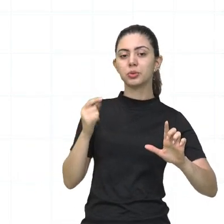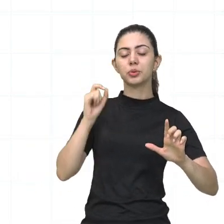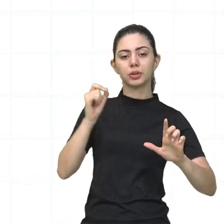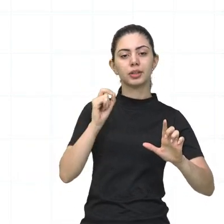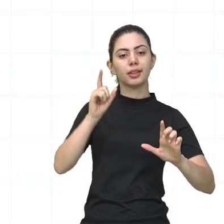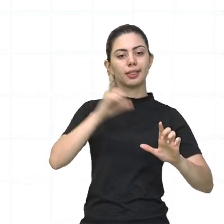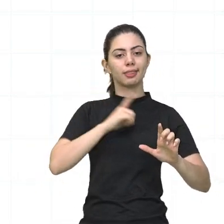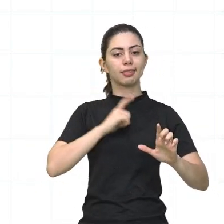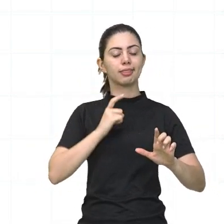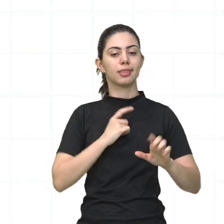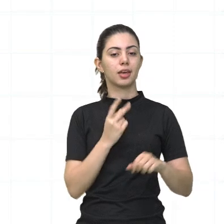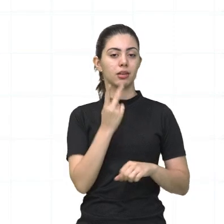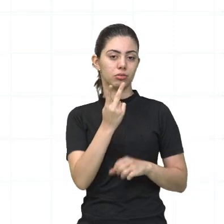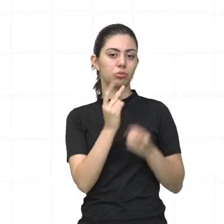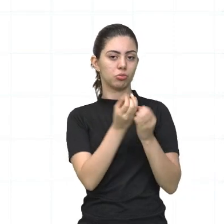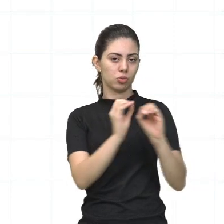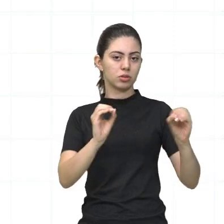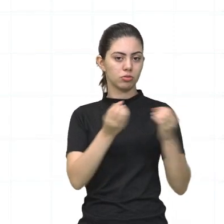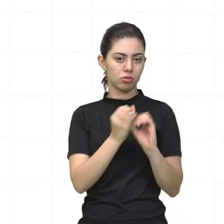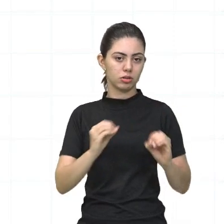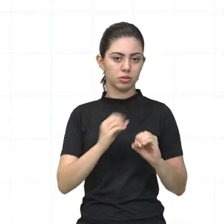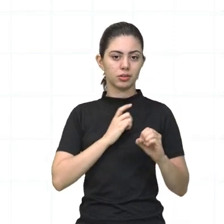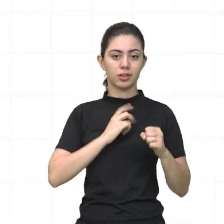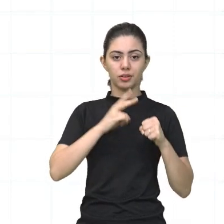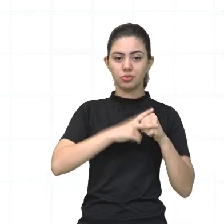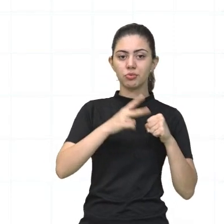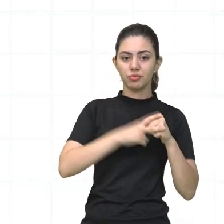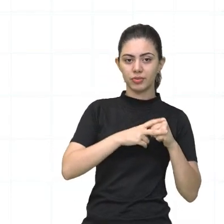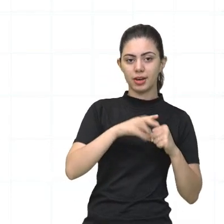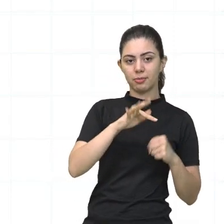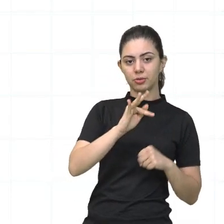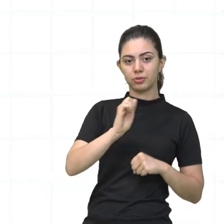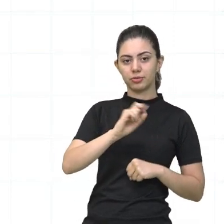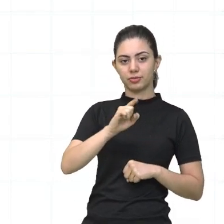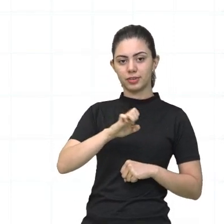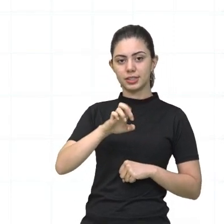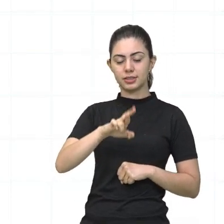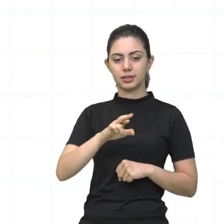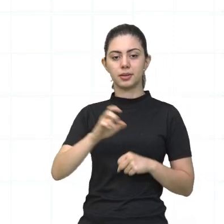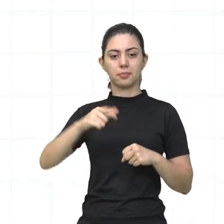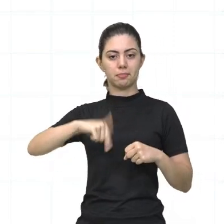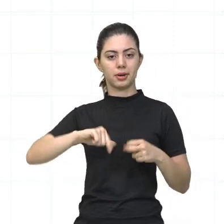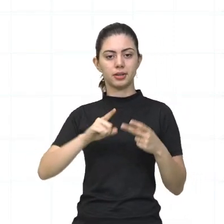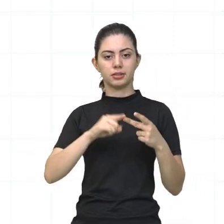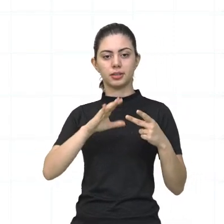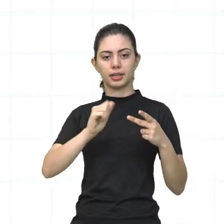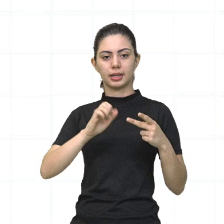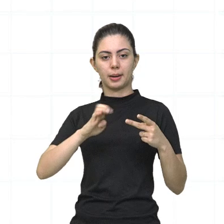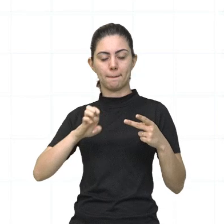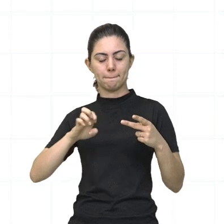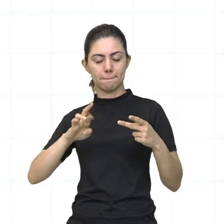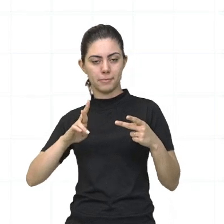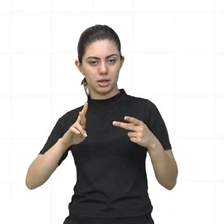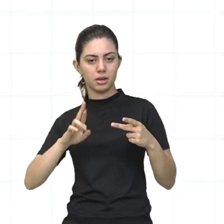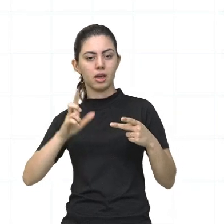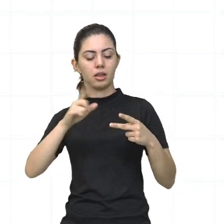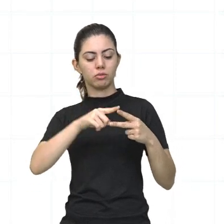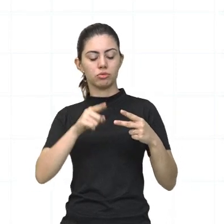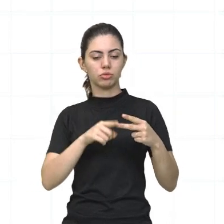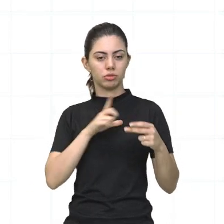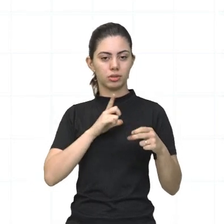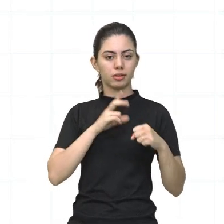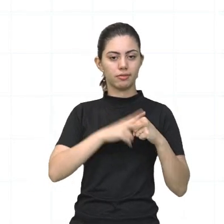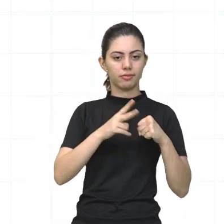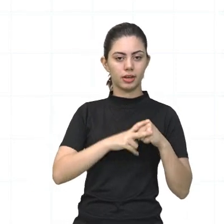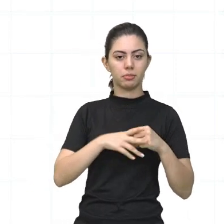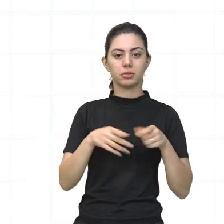nós temos duas orações ali no verbo fazer e no verbo caber, e eles são intercalados ali